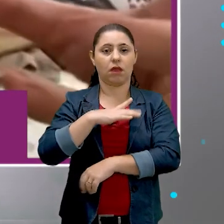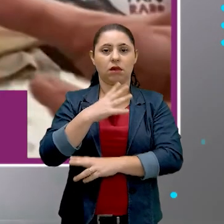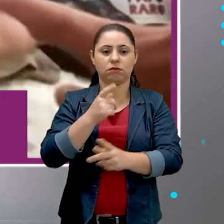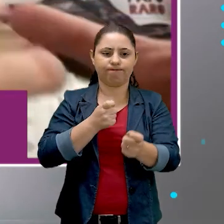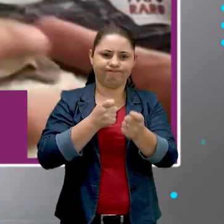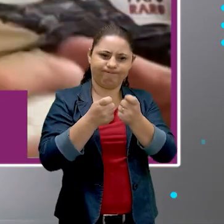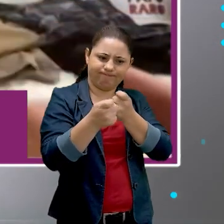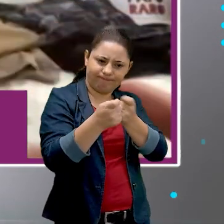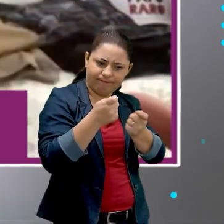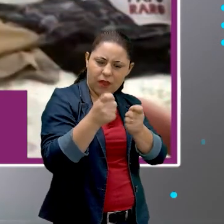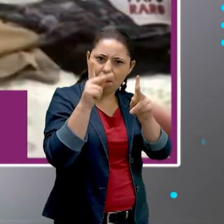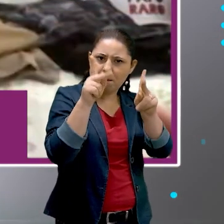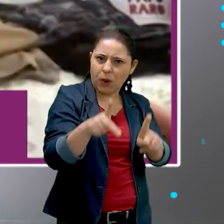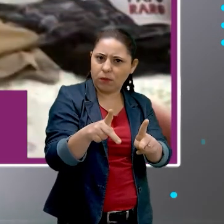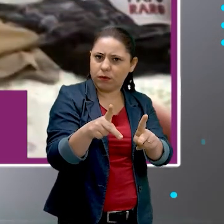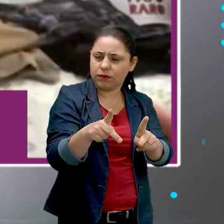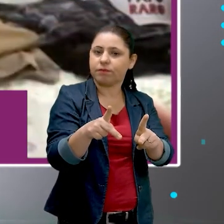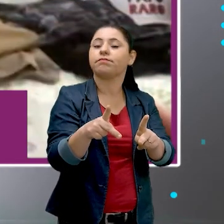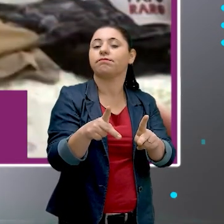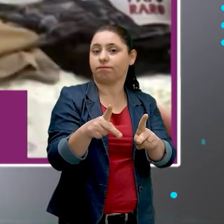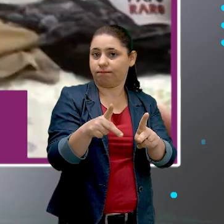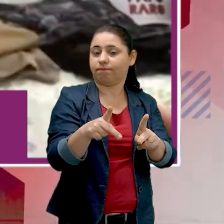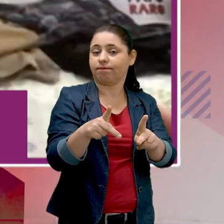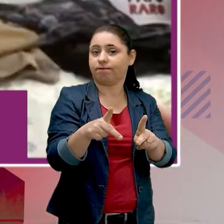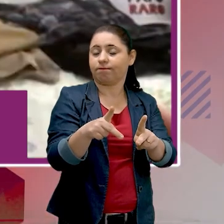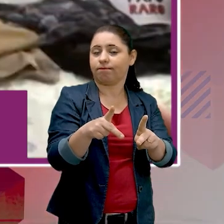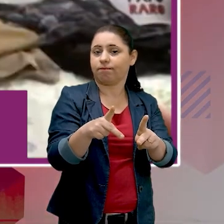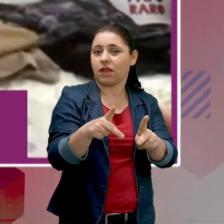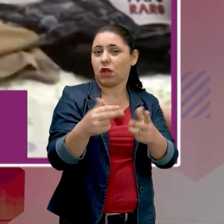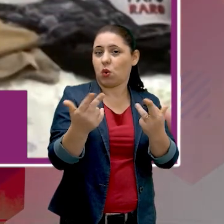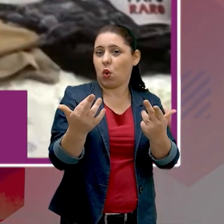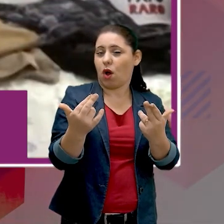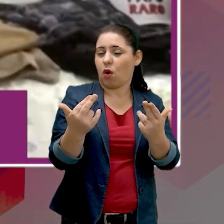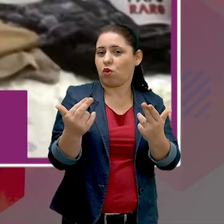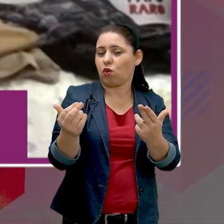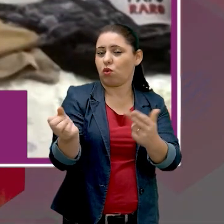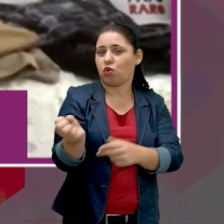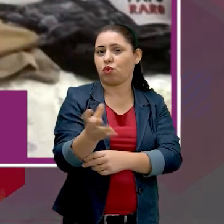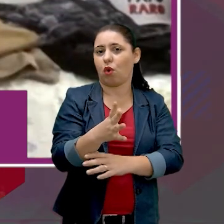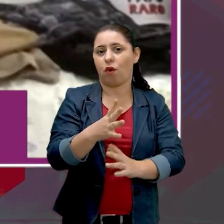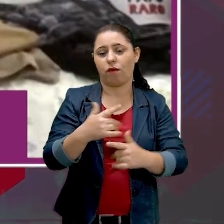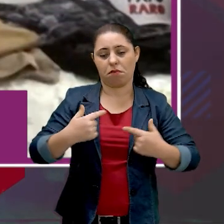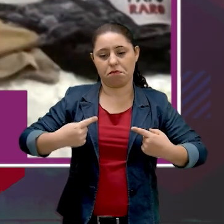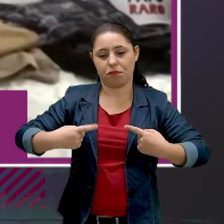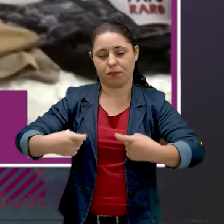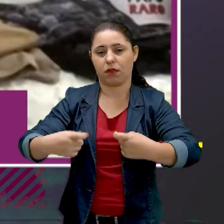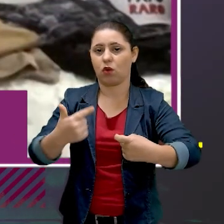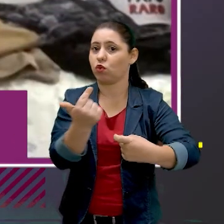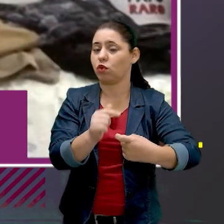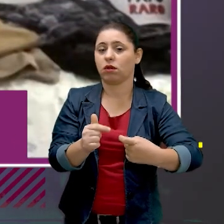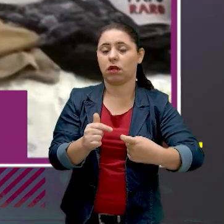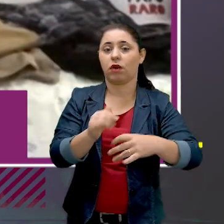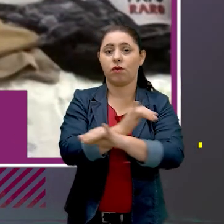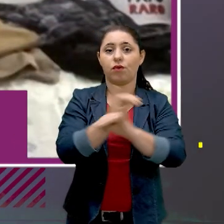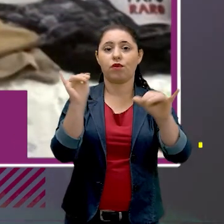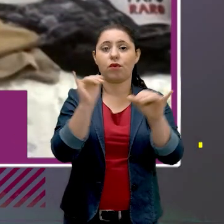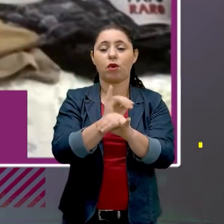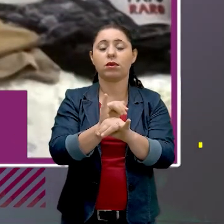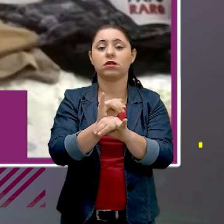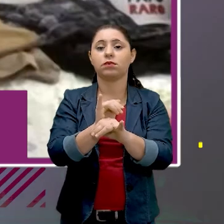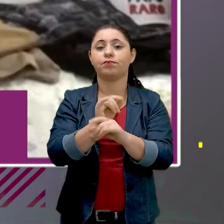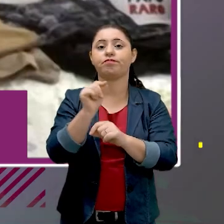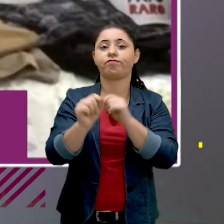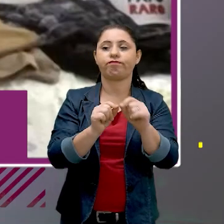você poder controlar a população. Todavia, nesse novo modelo de guerra, sem essa informação, sem essa